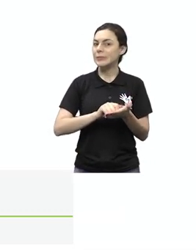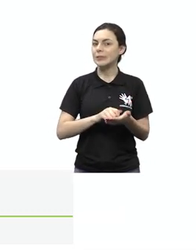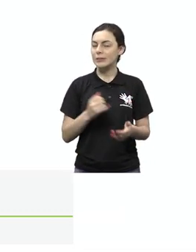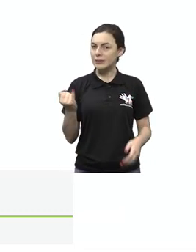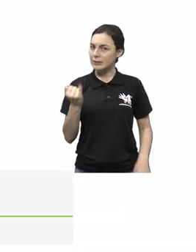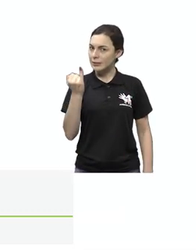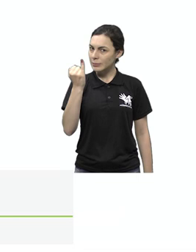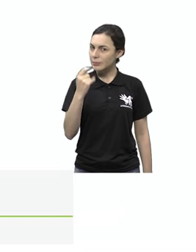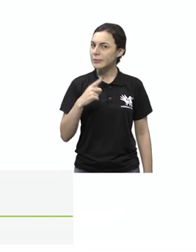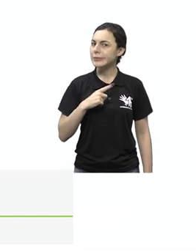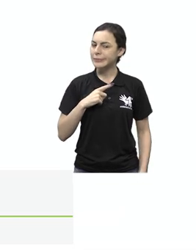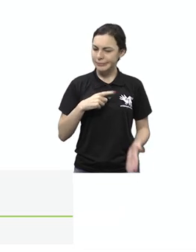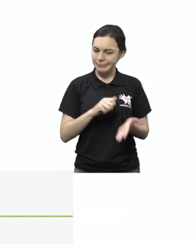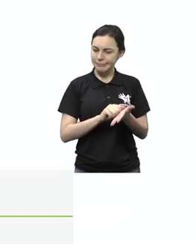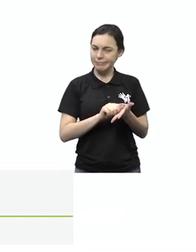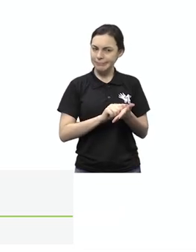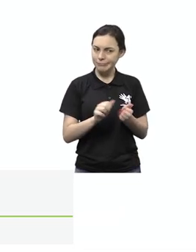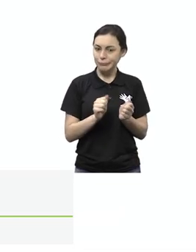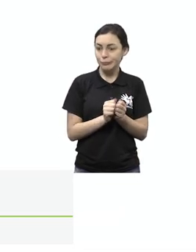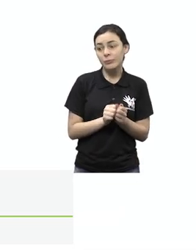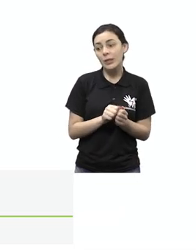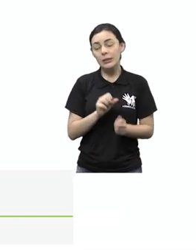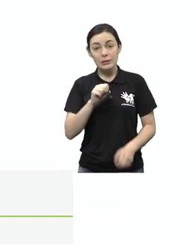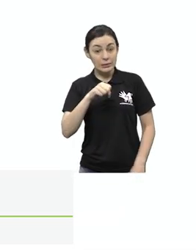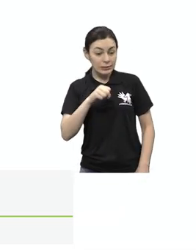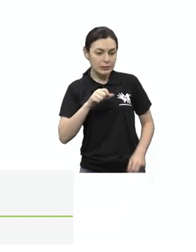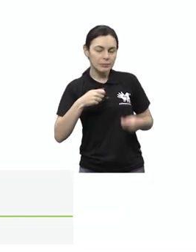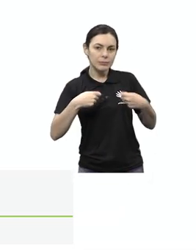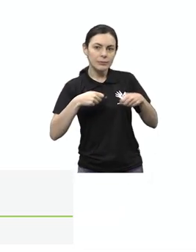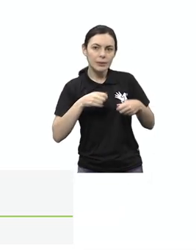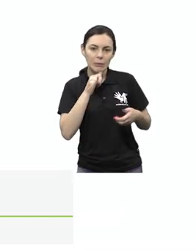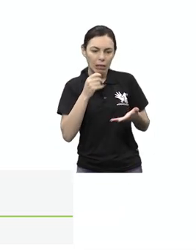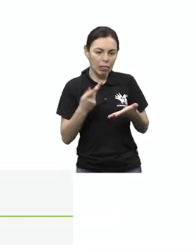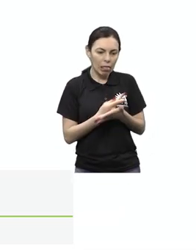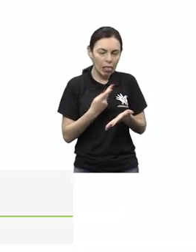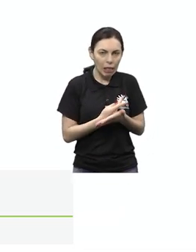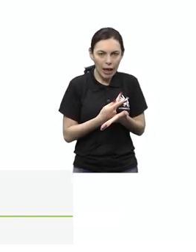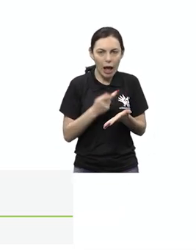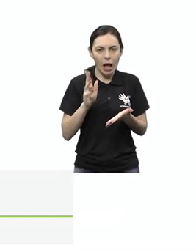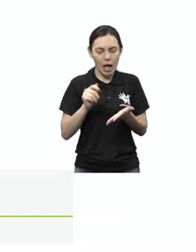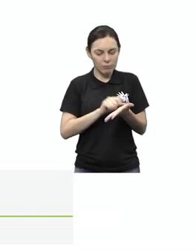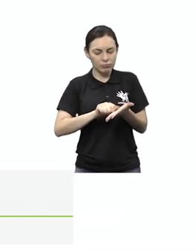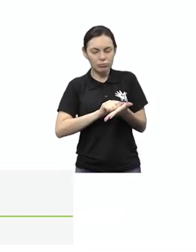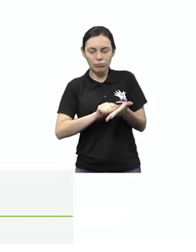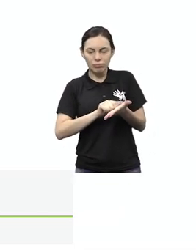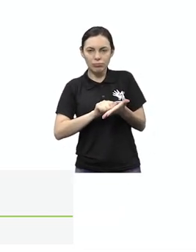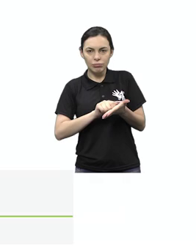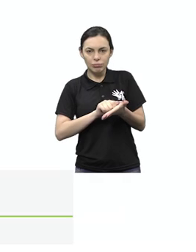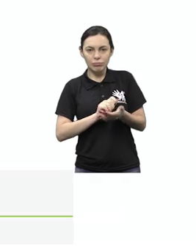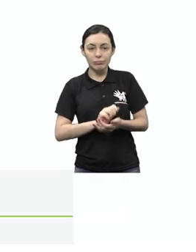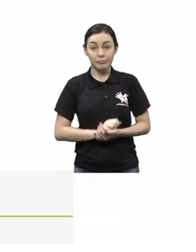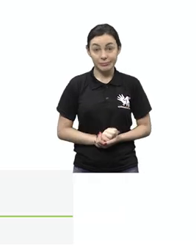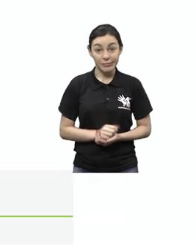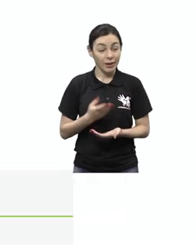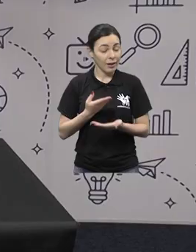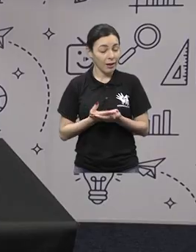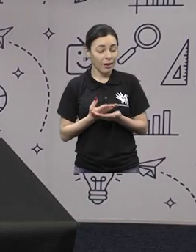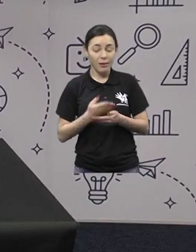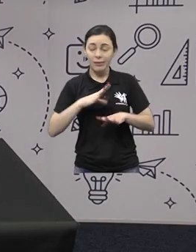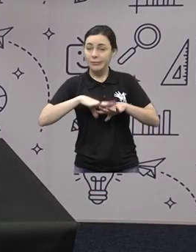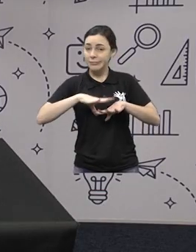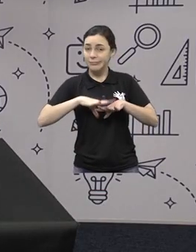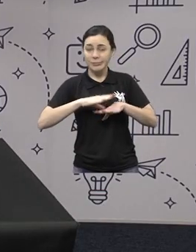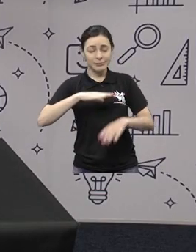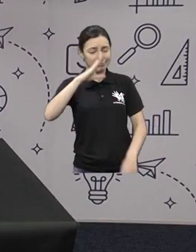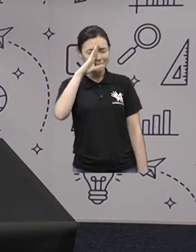borracha. Borracha é sempre bom a gente ter por Sim, perto, né, se professora Lu? precisar utilizar, né? Caso erre, a gente já possa utilizar a borracha. Na aula de